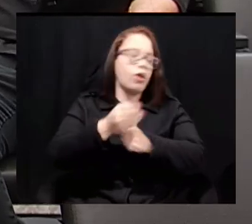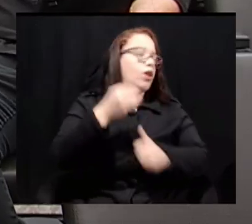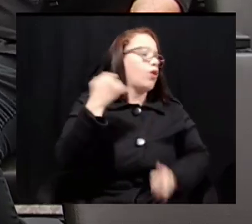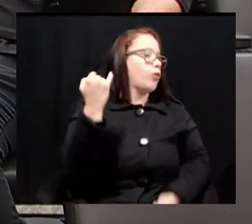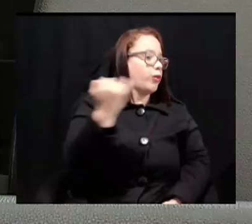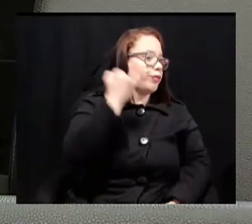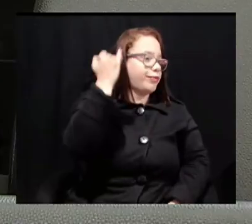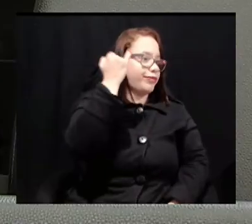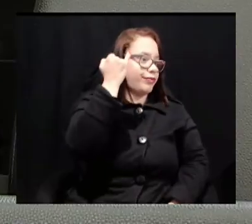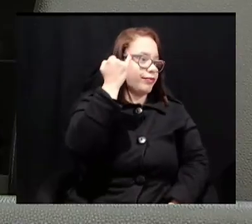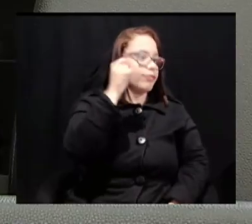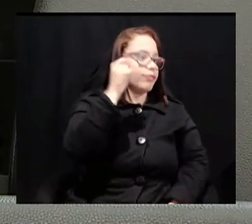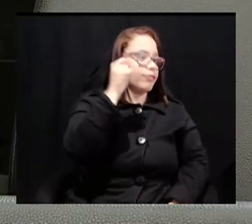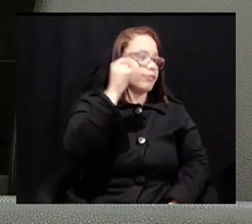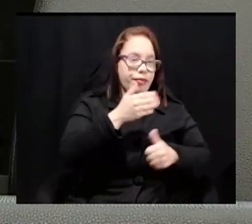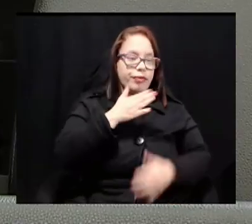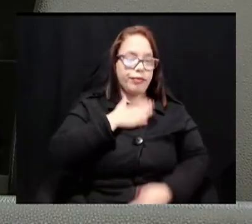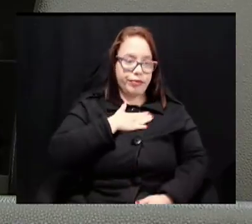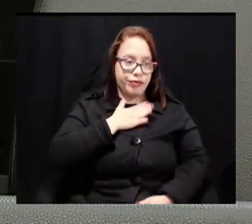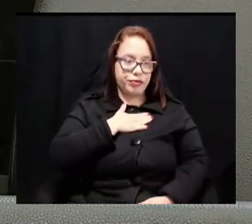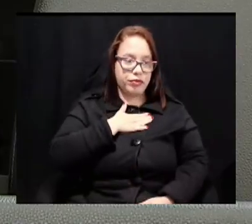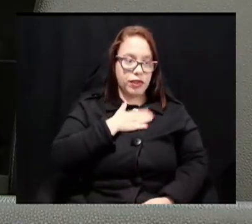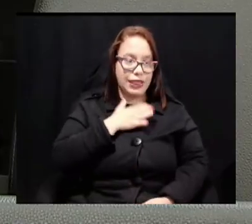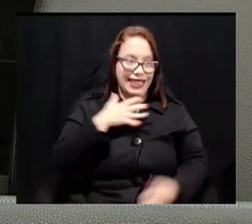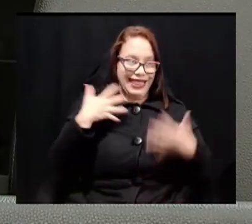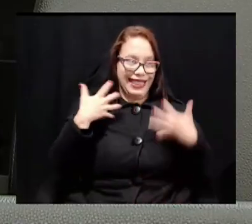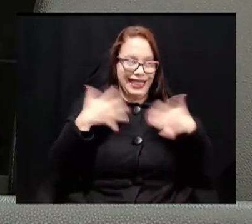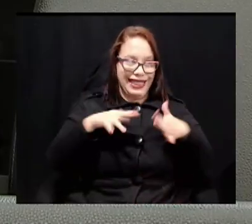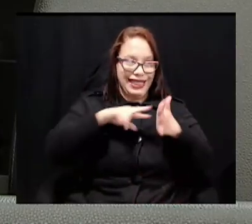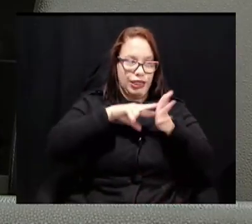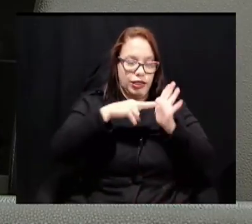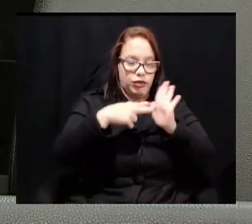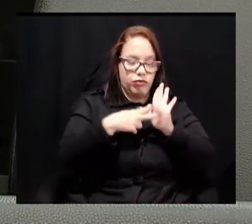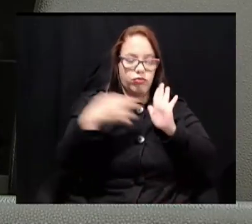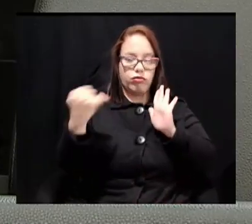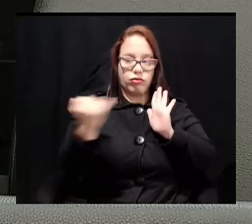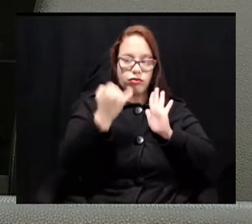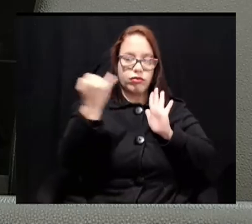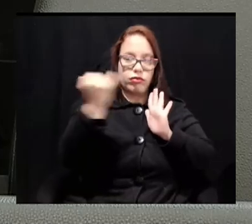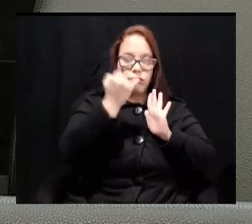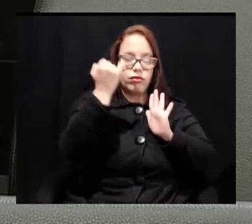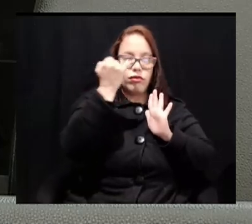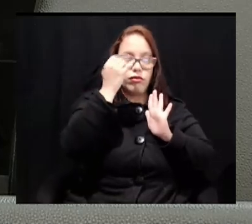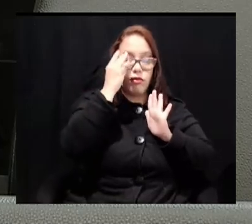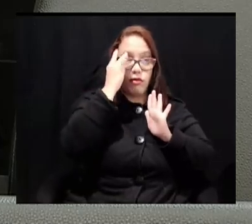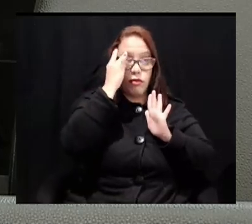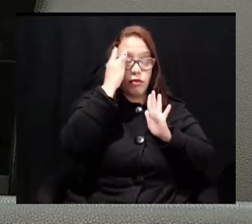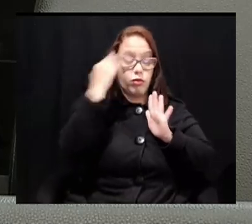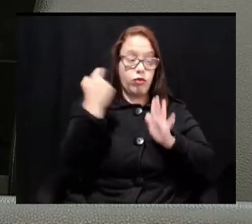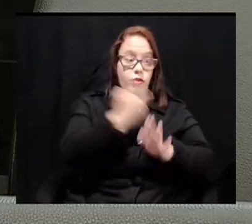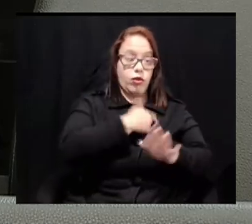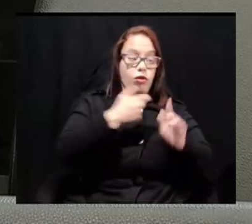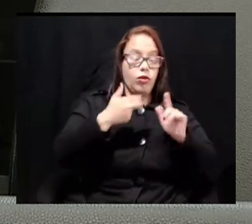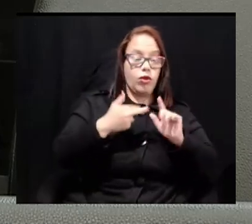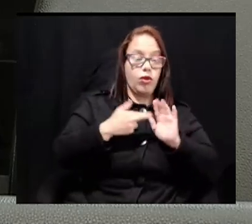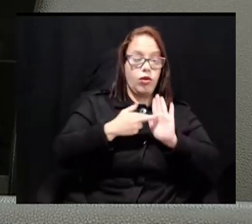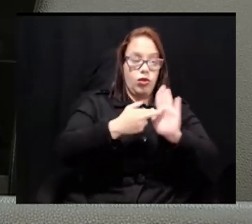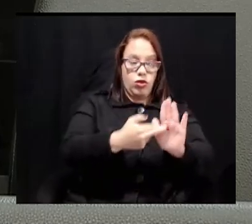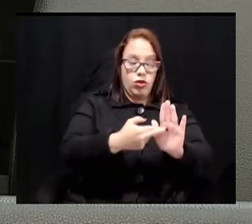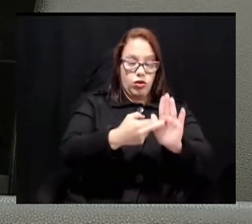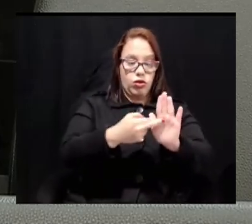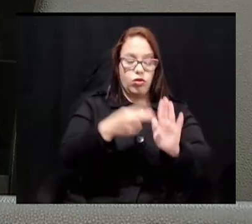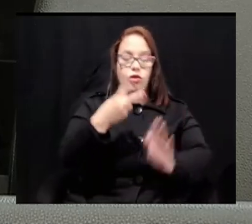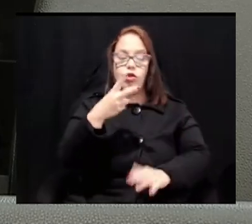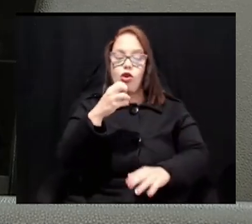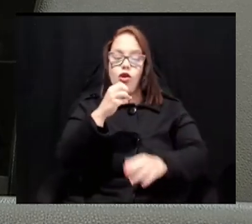uma função para mim que dá um peso muito grande, porque nós representamos um legislativo de mais de 200 anos. São